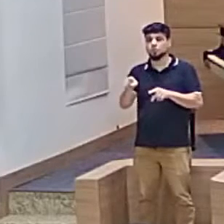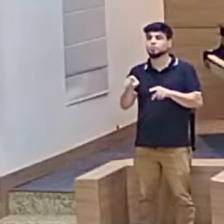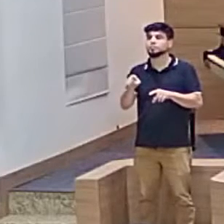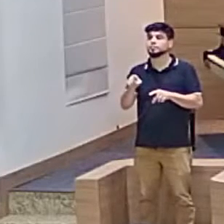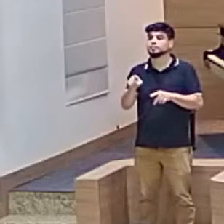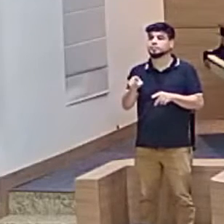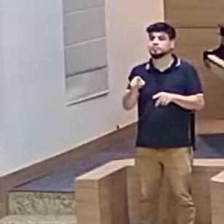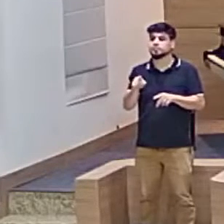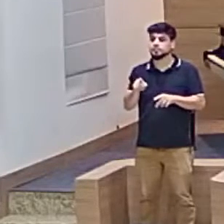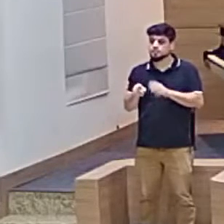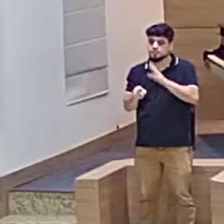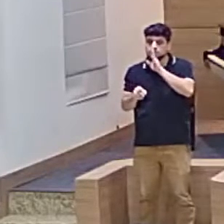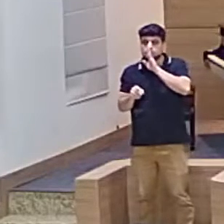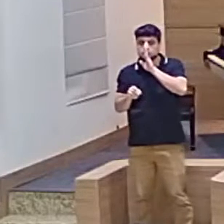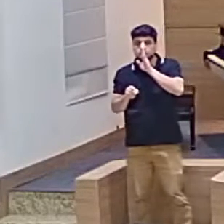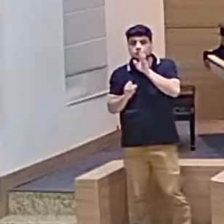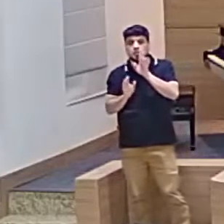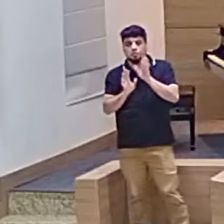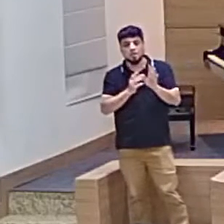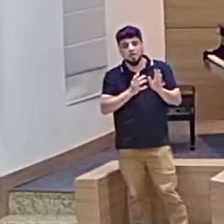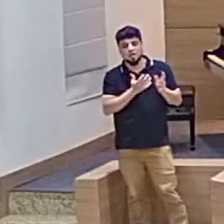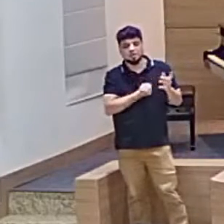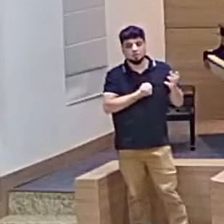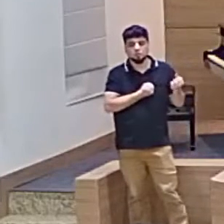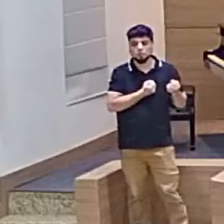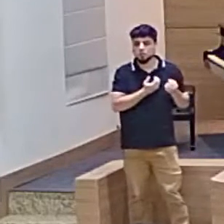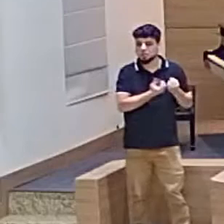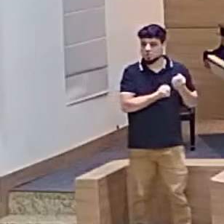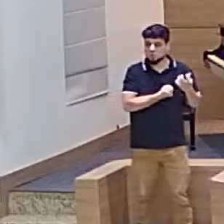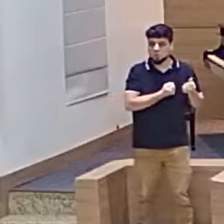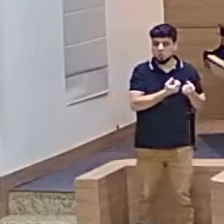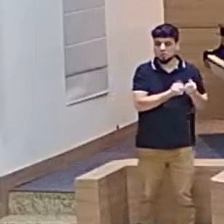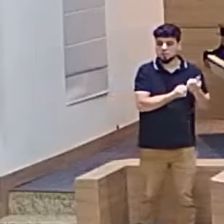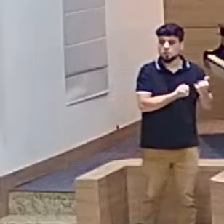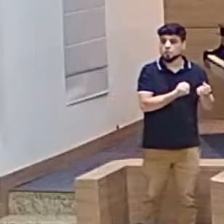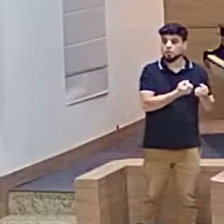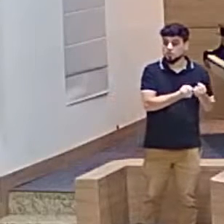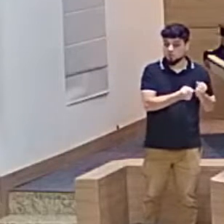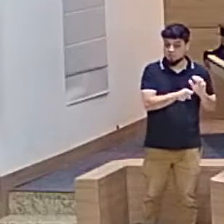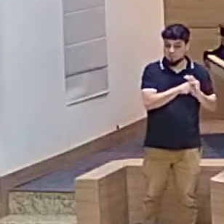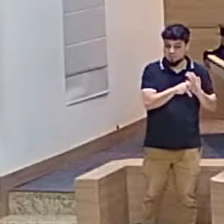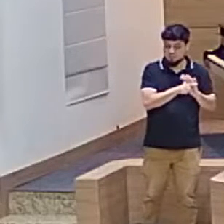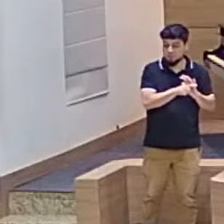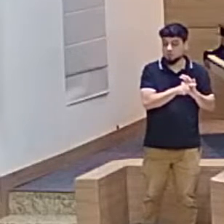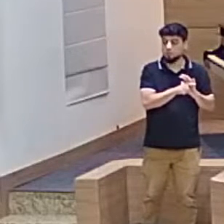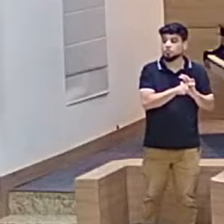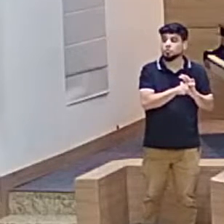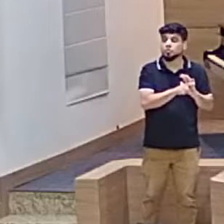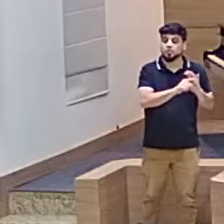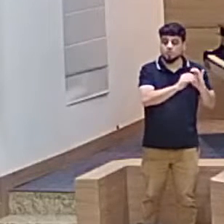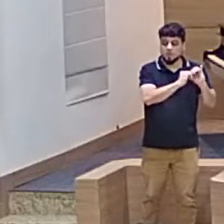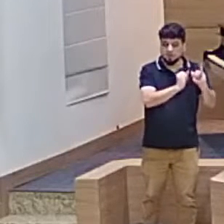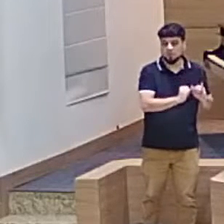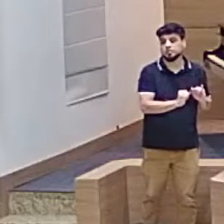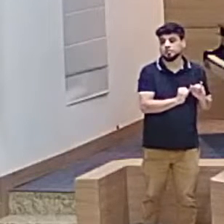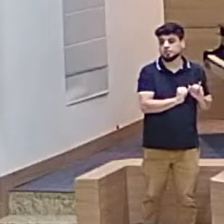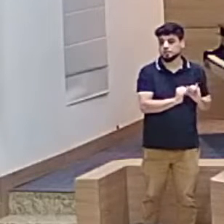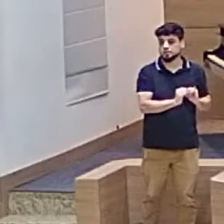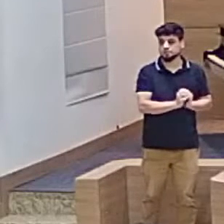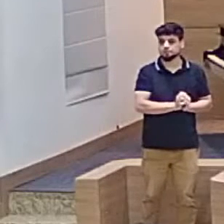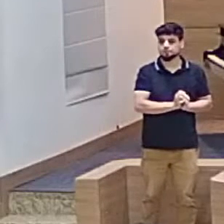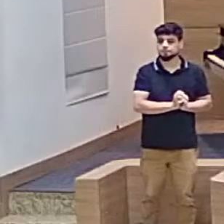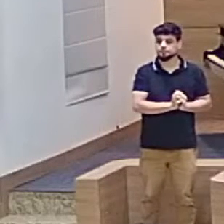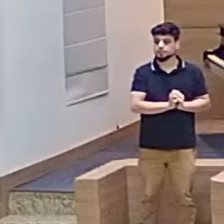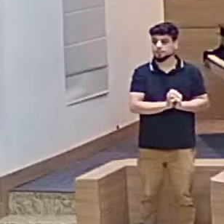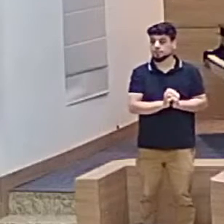às vezes de maneira retumbante as a idolatria de por onde eles passaram e o que aqui é que